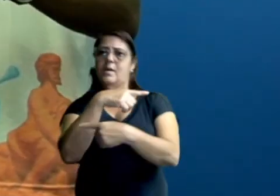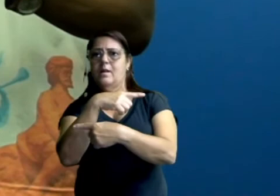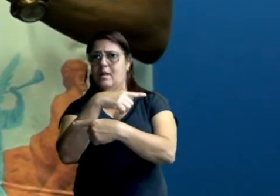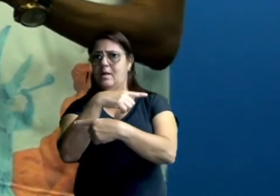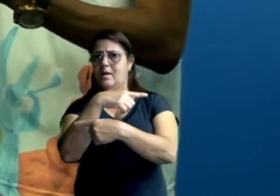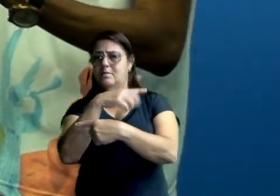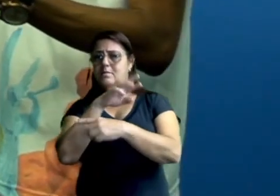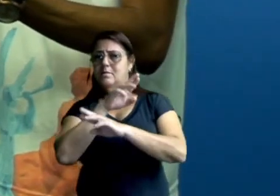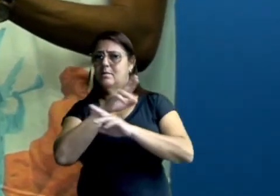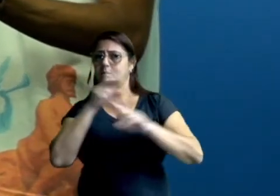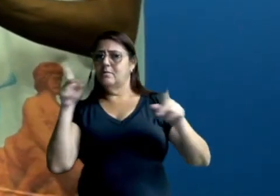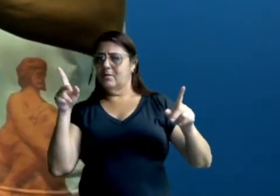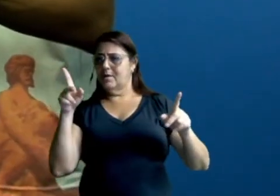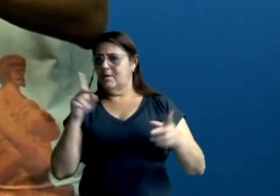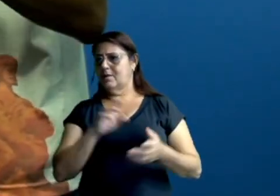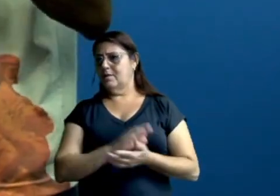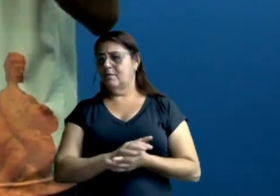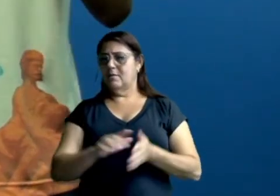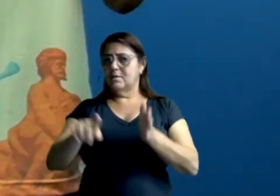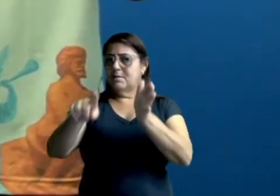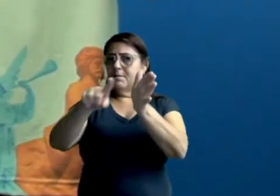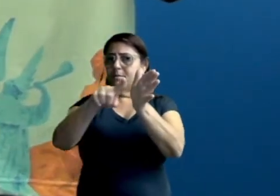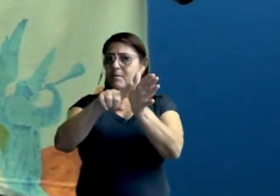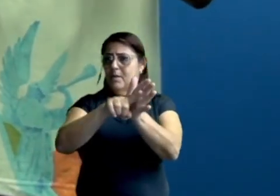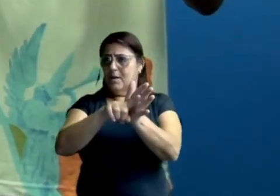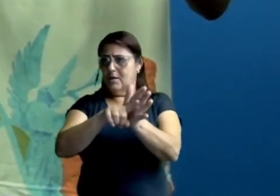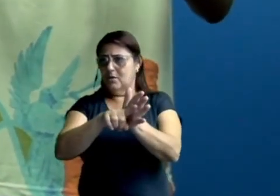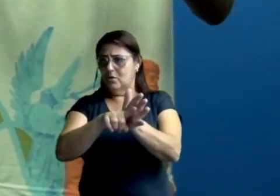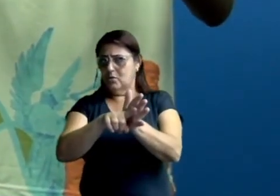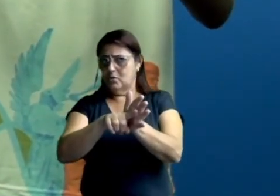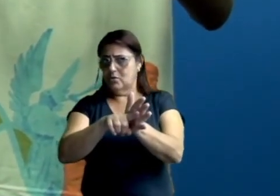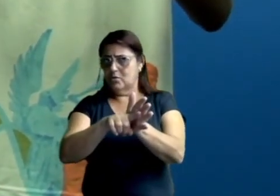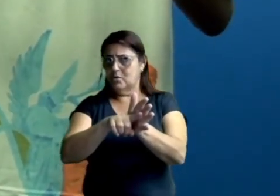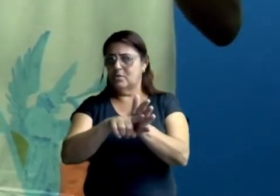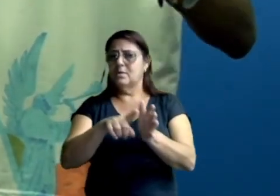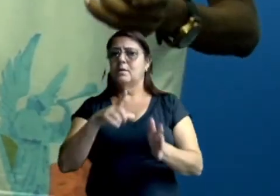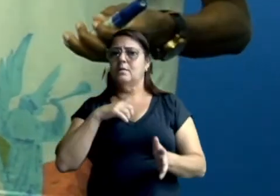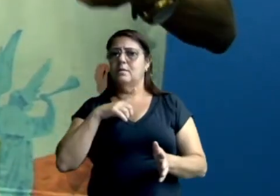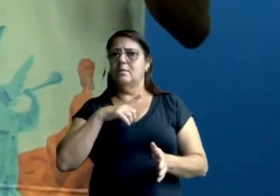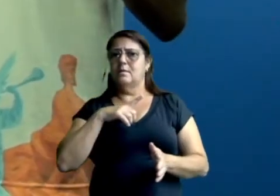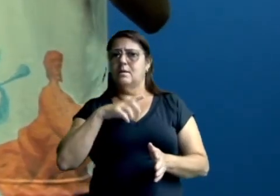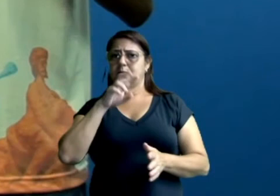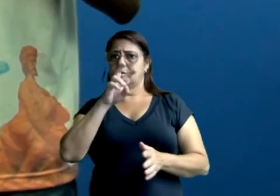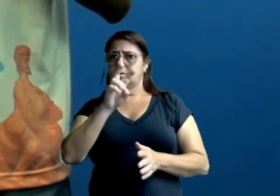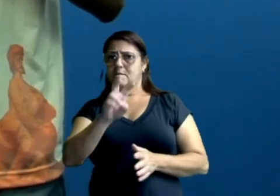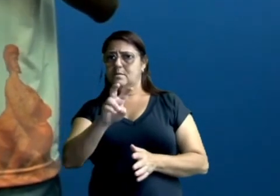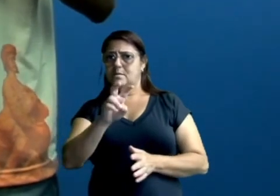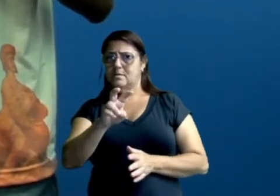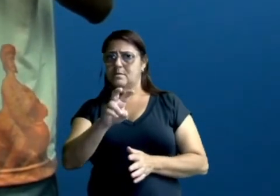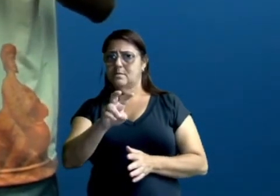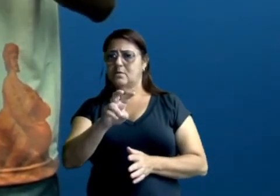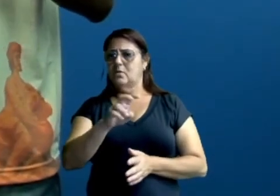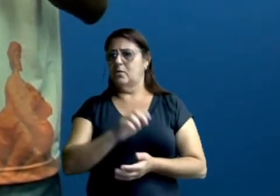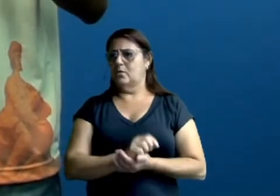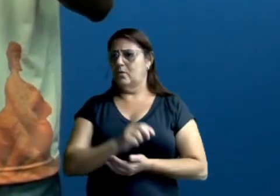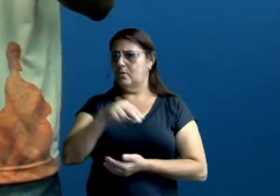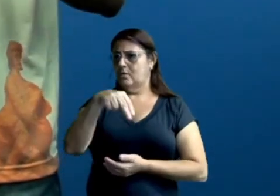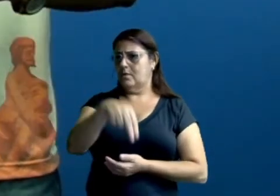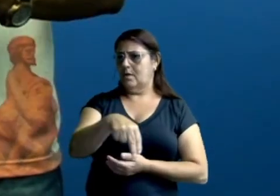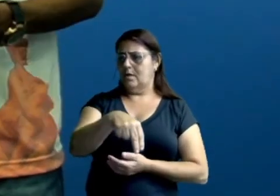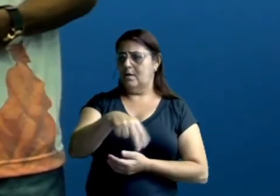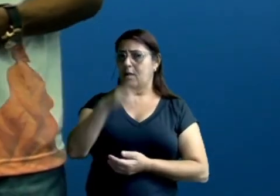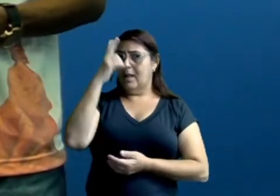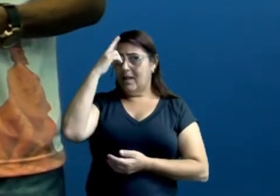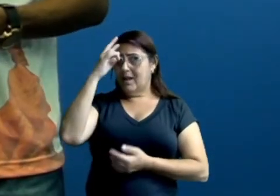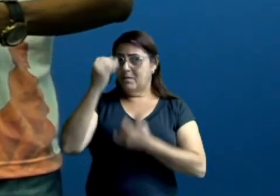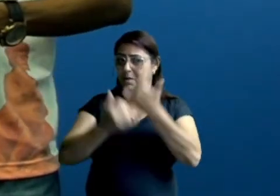Tá? Então, nesse caso aí, o que tiver a maior massa, lembra que eu falei? Lembra aquele slide que passou daquele cabo de guerra,